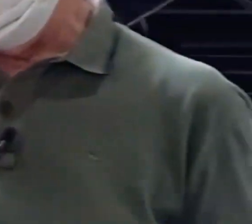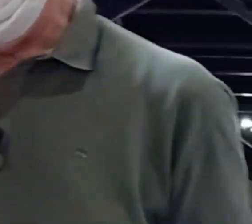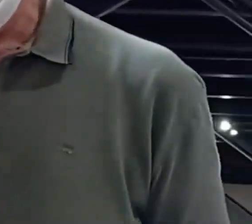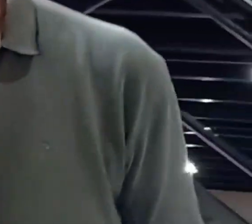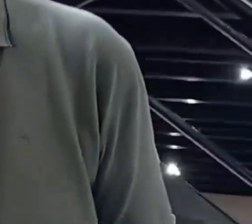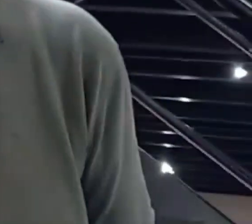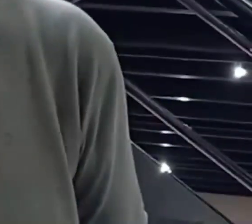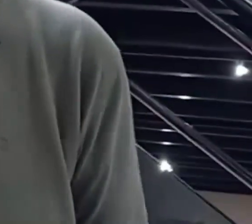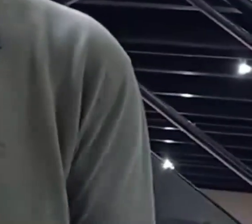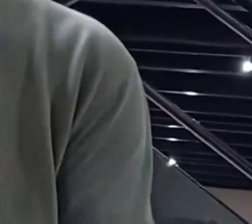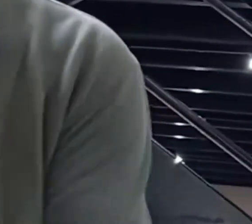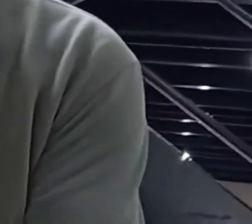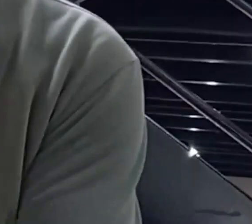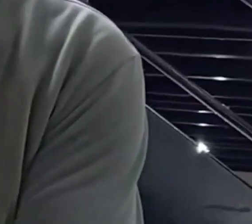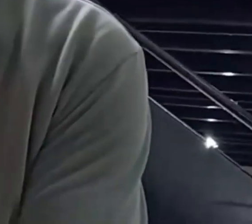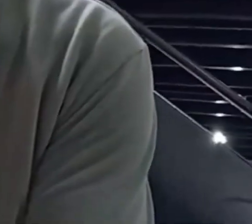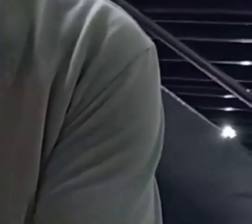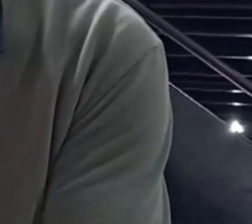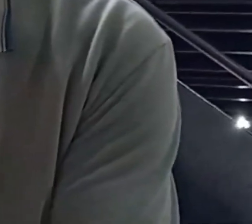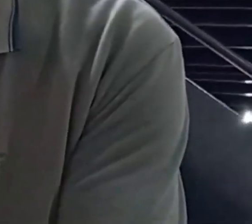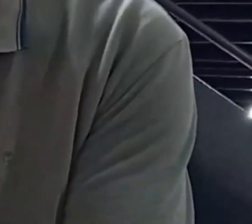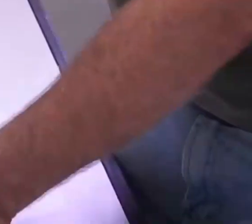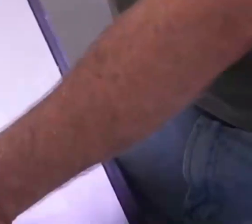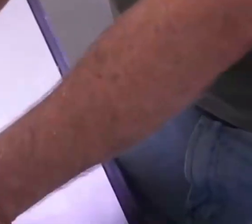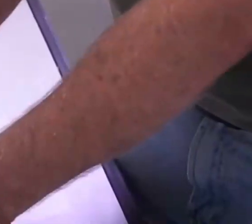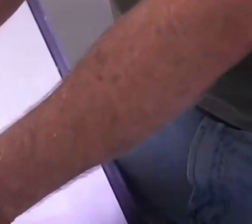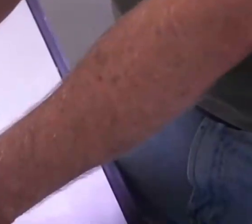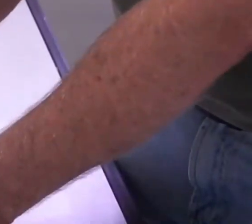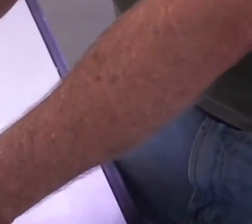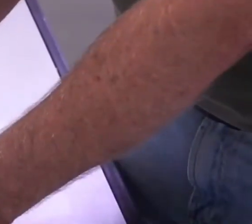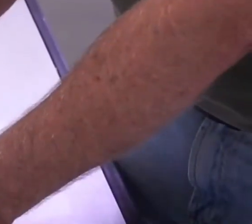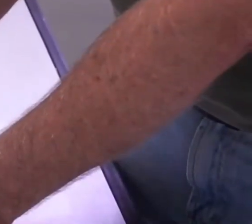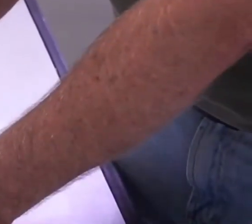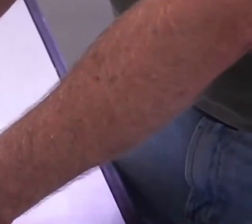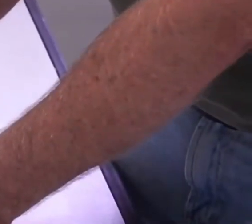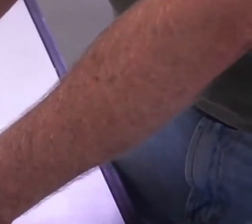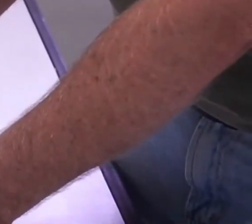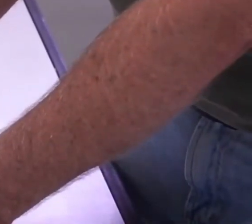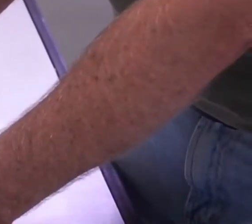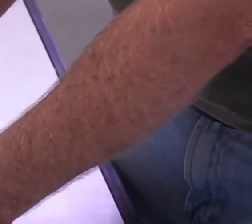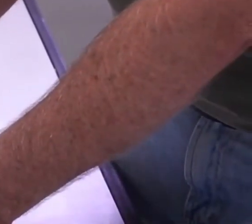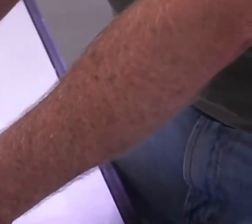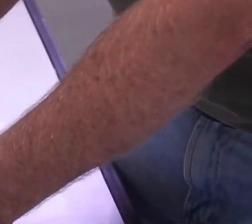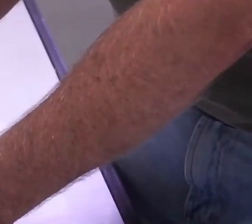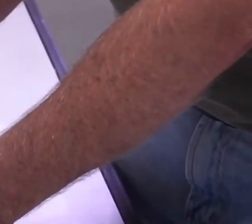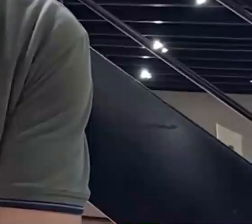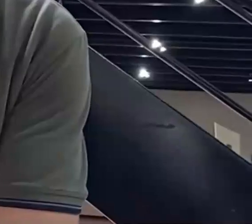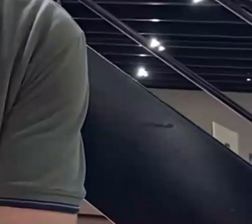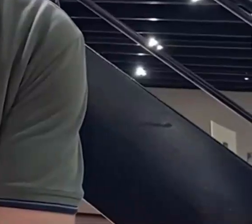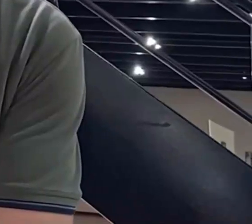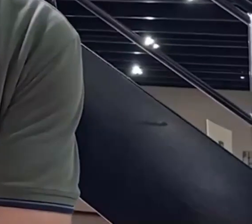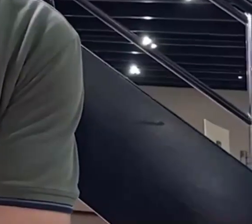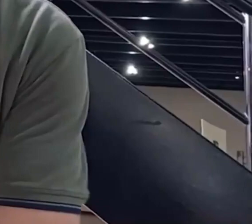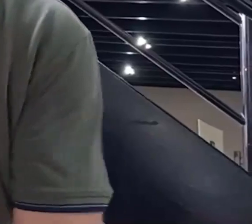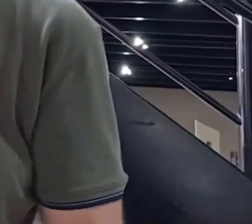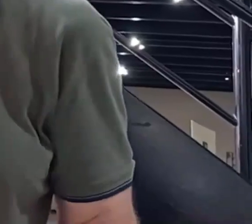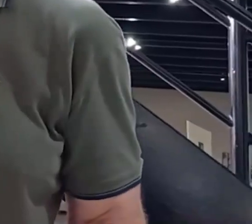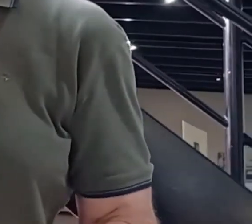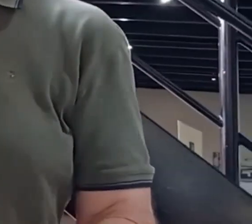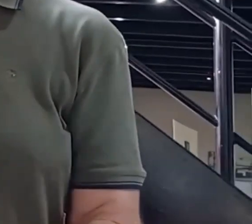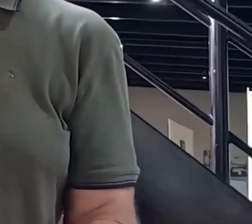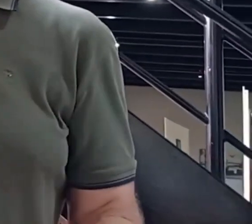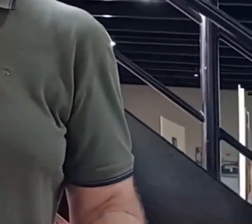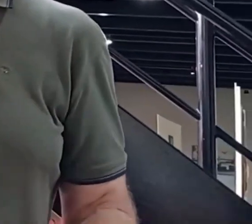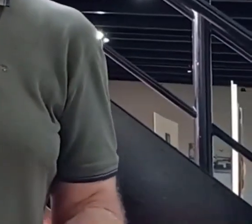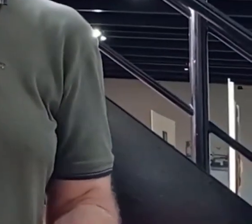os alunos aí que a pintura, você tem que deixar ela fluir. O que é isso? É